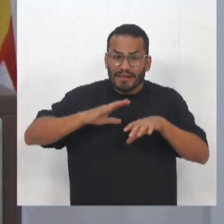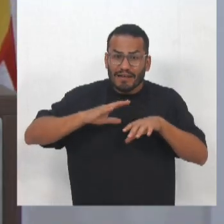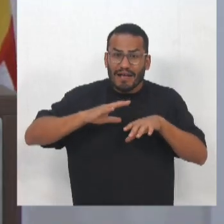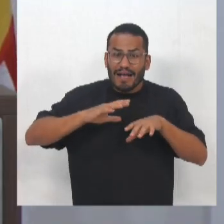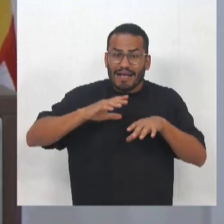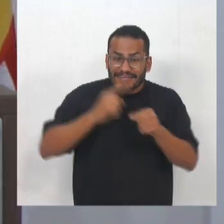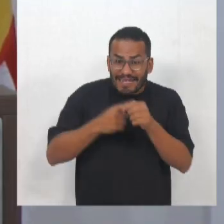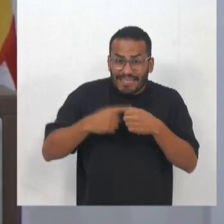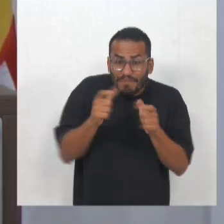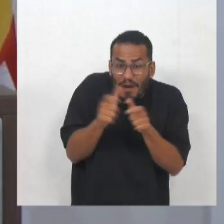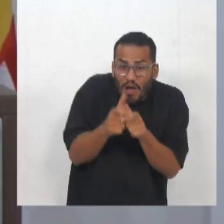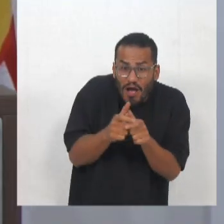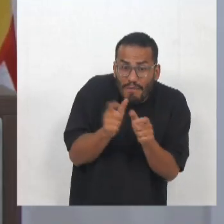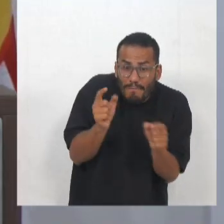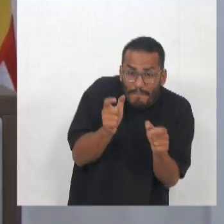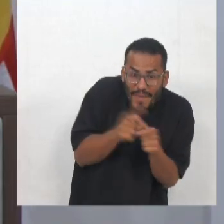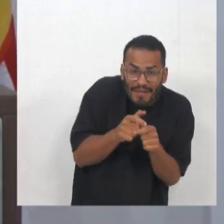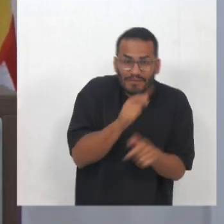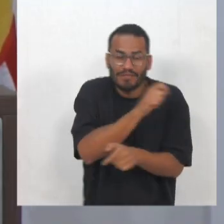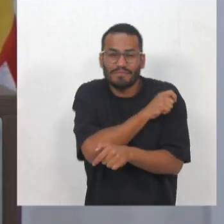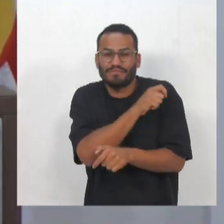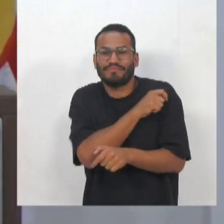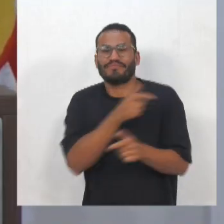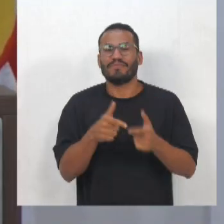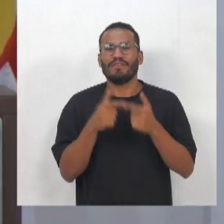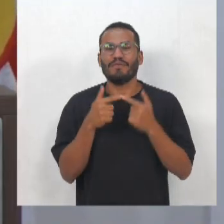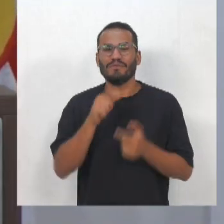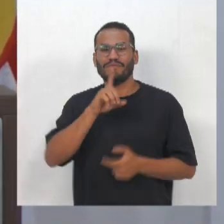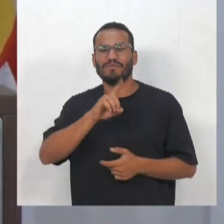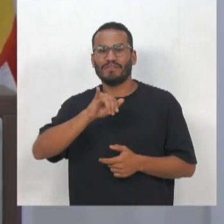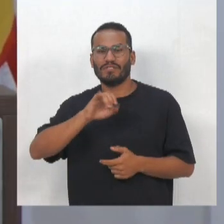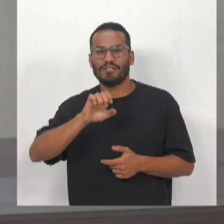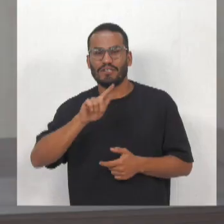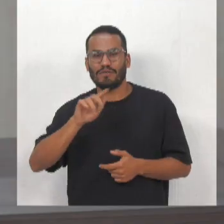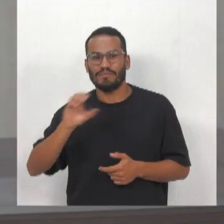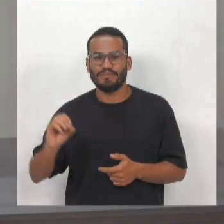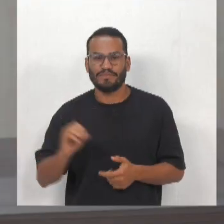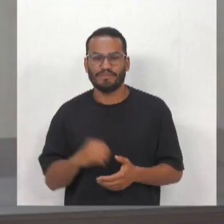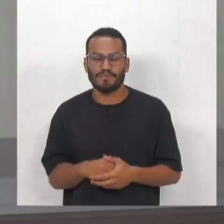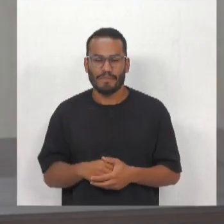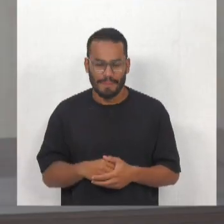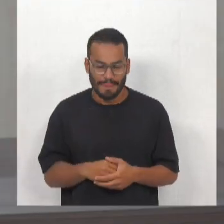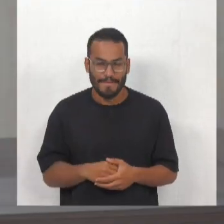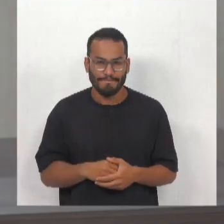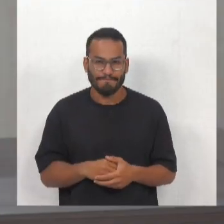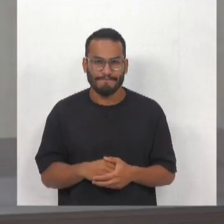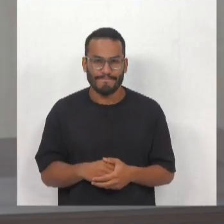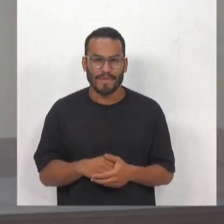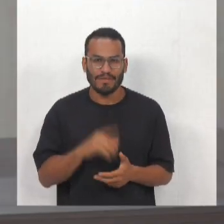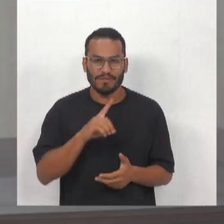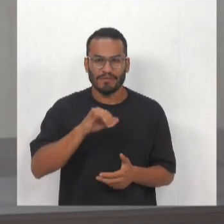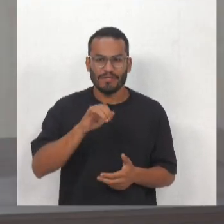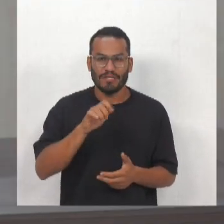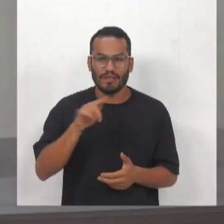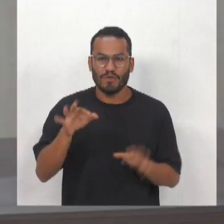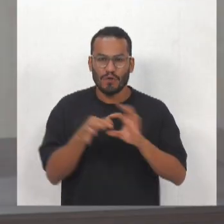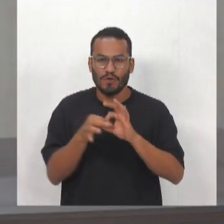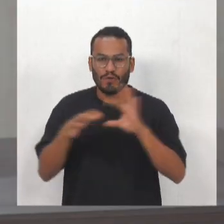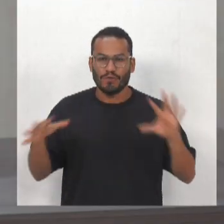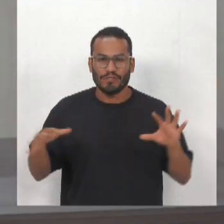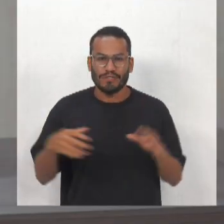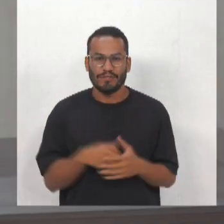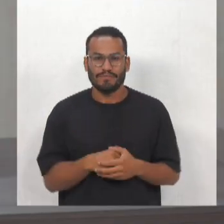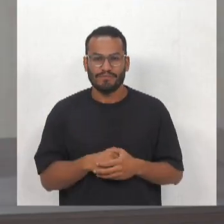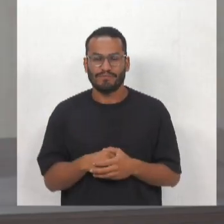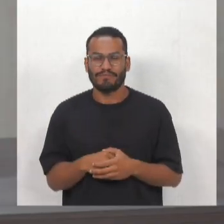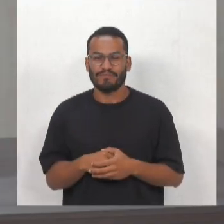muito menor, tem muito menos alunos, mas enfim, concedo a parte ao vereador Diego Nazato. Ouço em a parte do vereador Diego Nazato com autorização